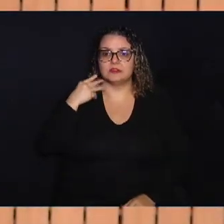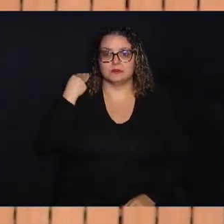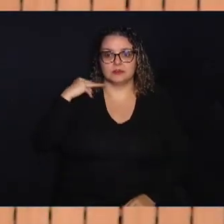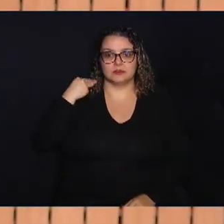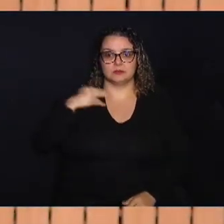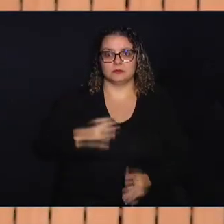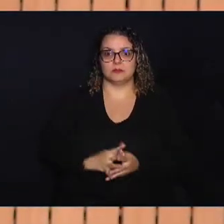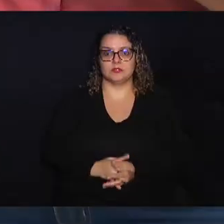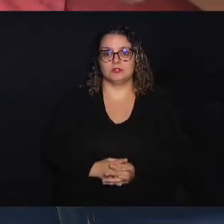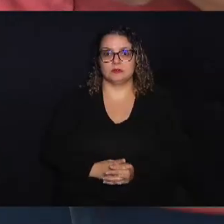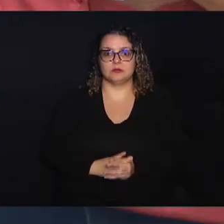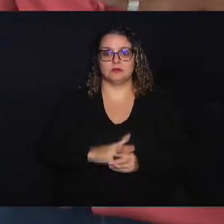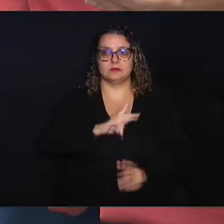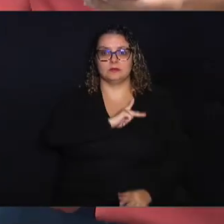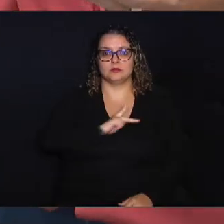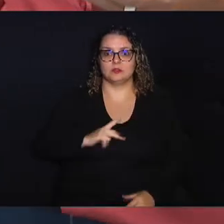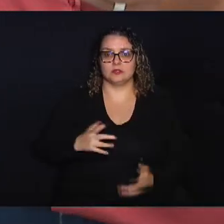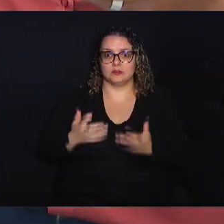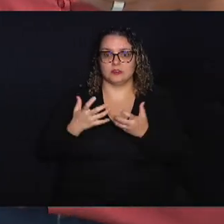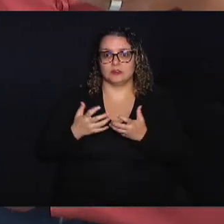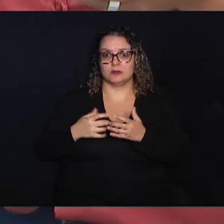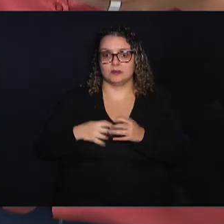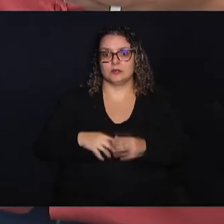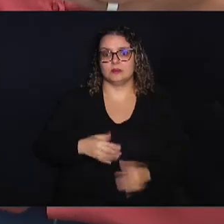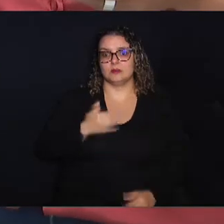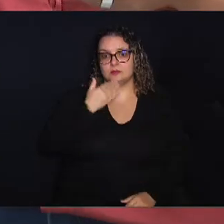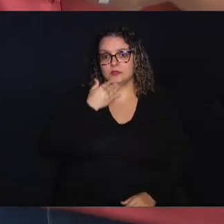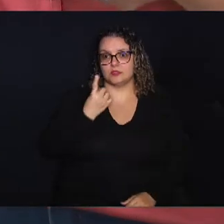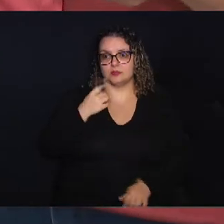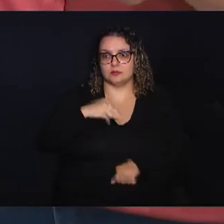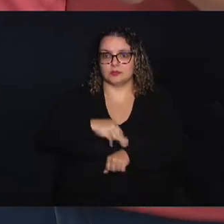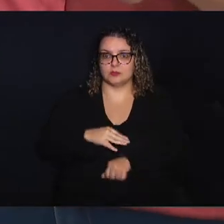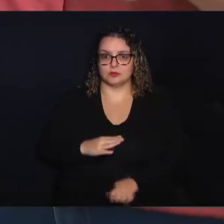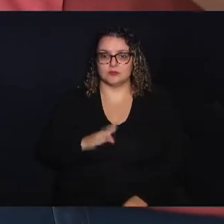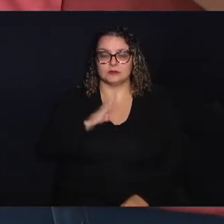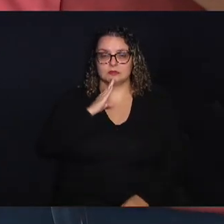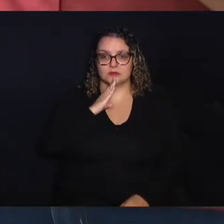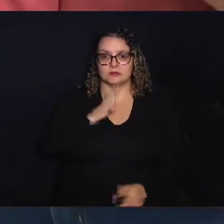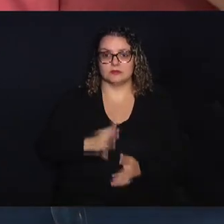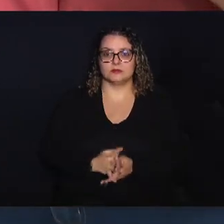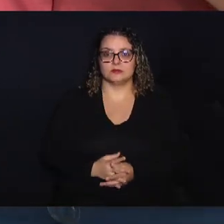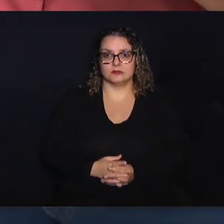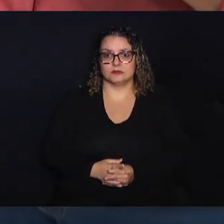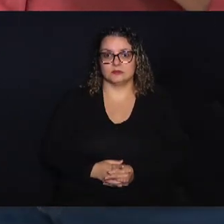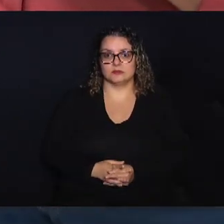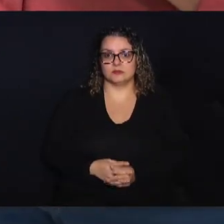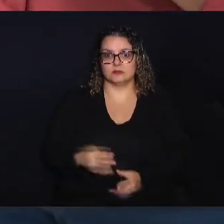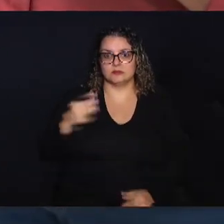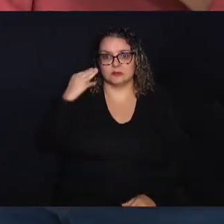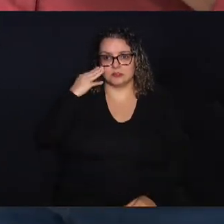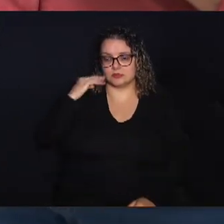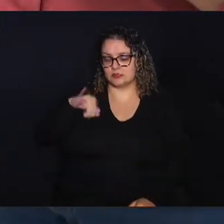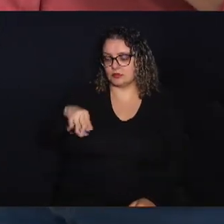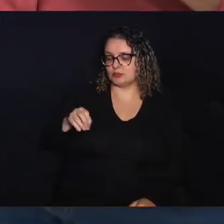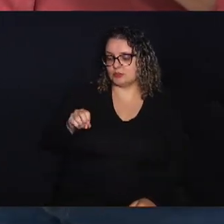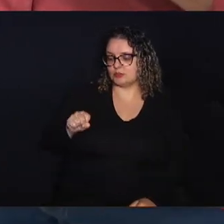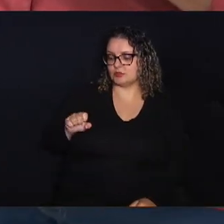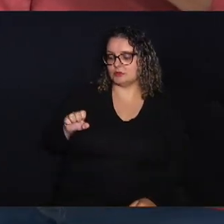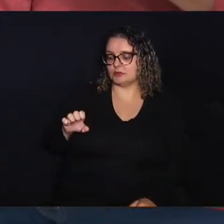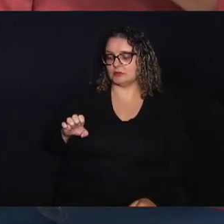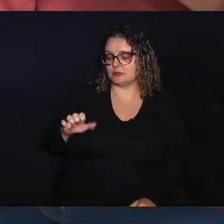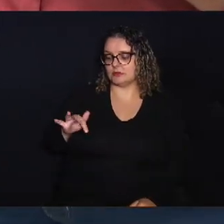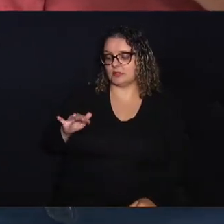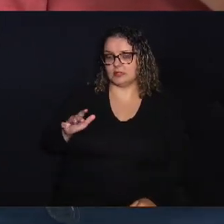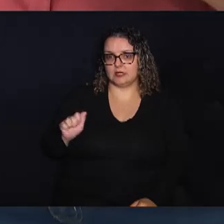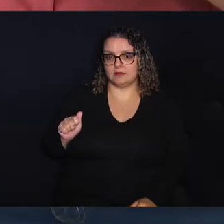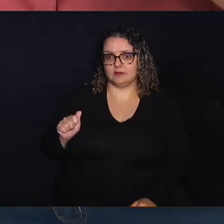Conte. Presidente, eu gostaria de consignar um minuto de silêncio em memória de Josefa Benedita